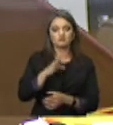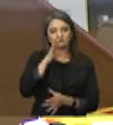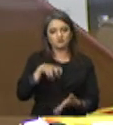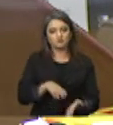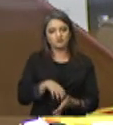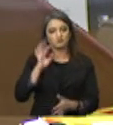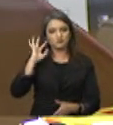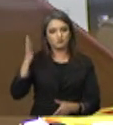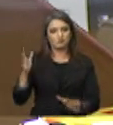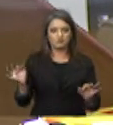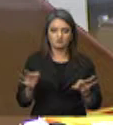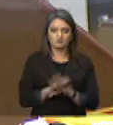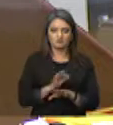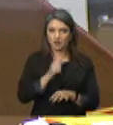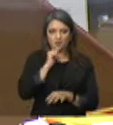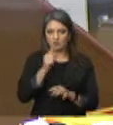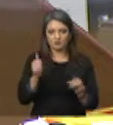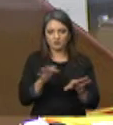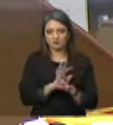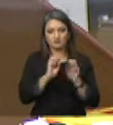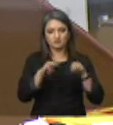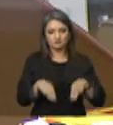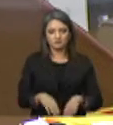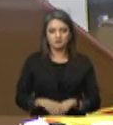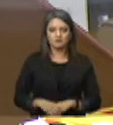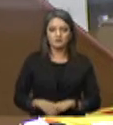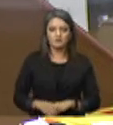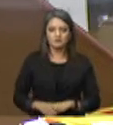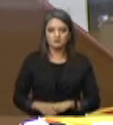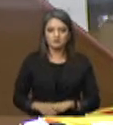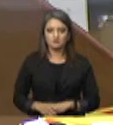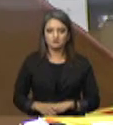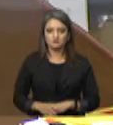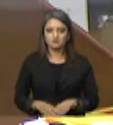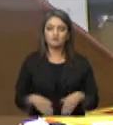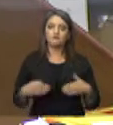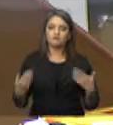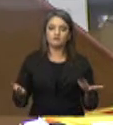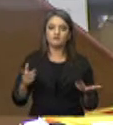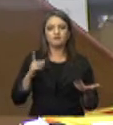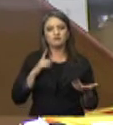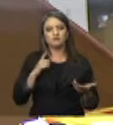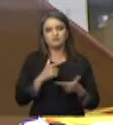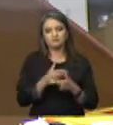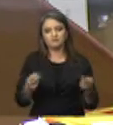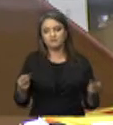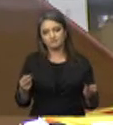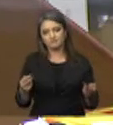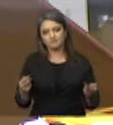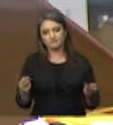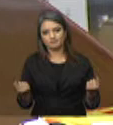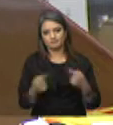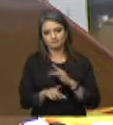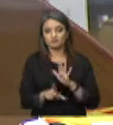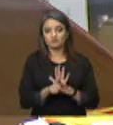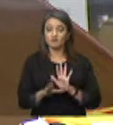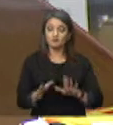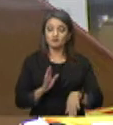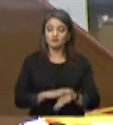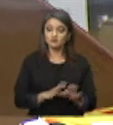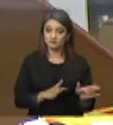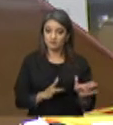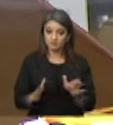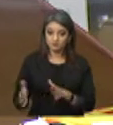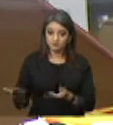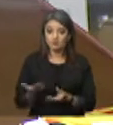condenado por decisão transitada Em julgada notadamente Quando essas decisões geram kinder e debilidades o ônibus do tempo da tramitação do